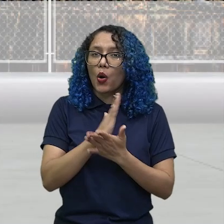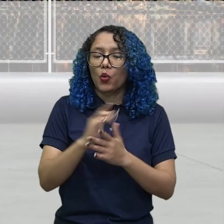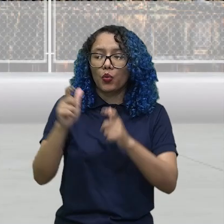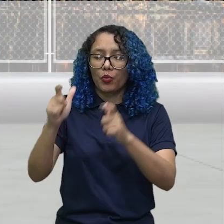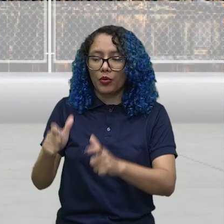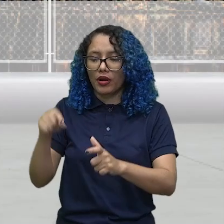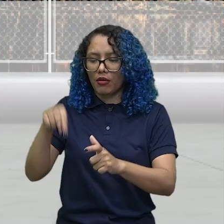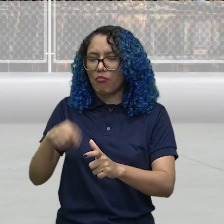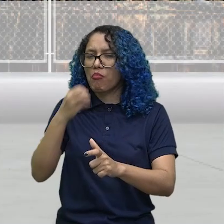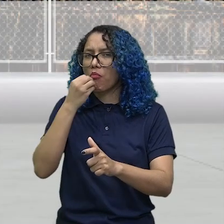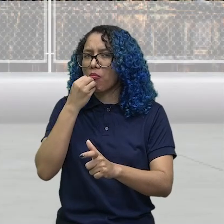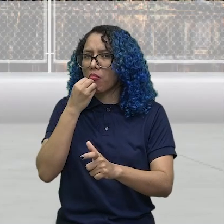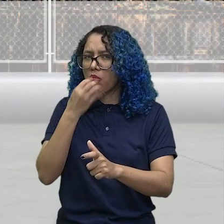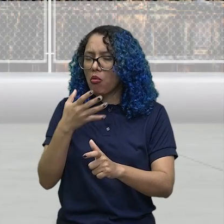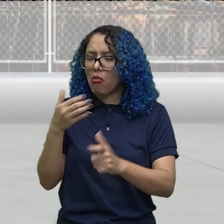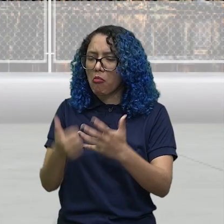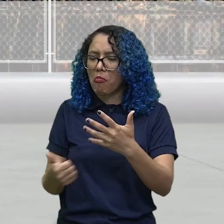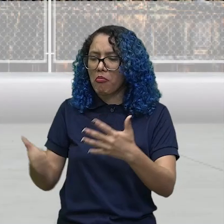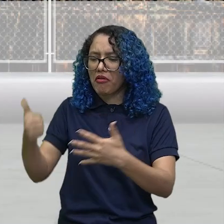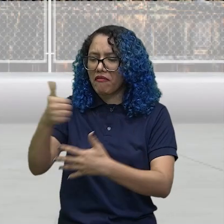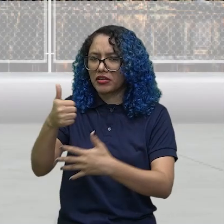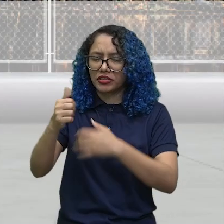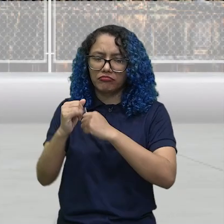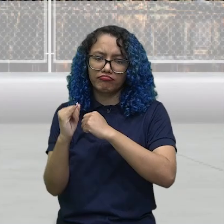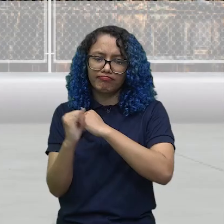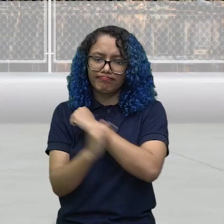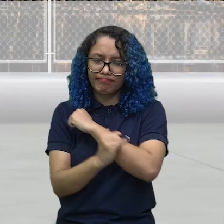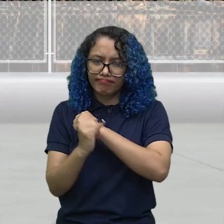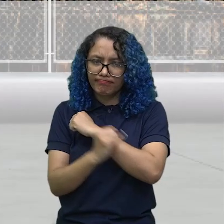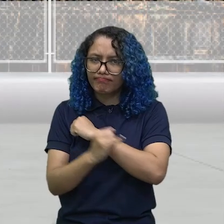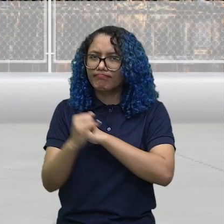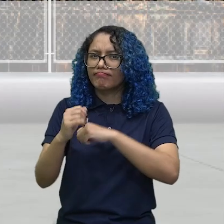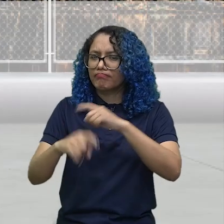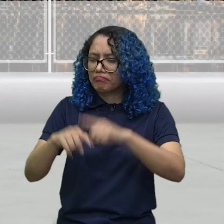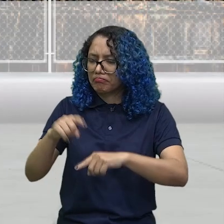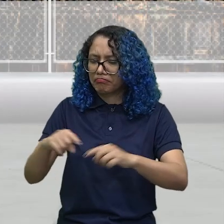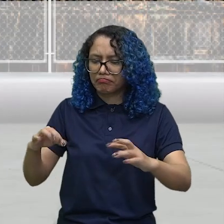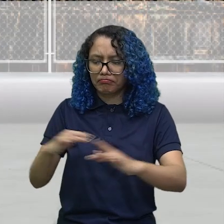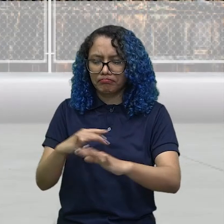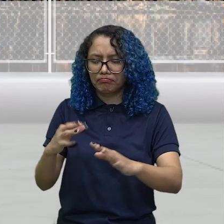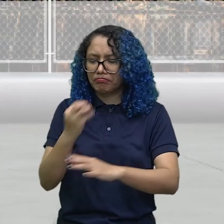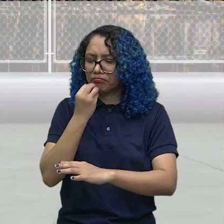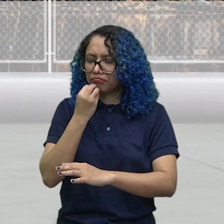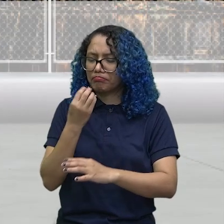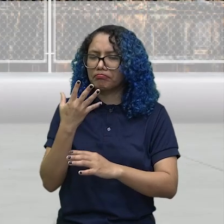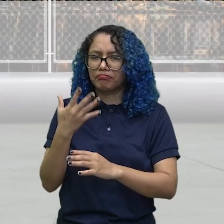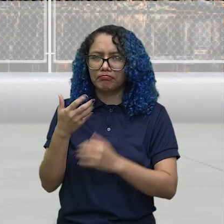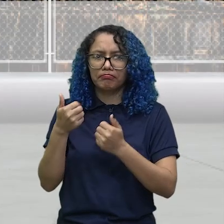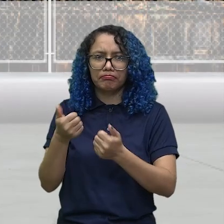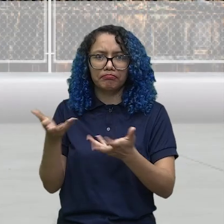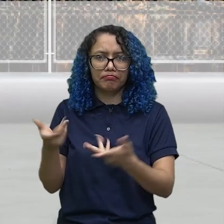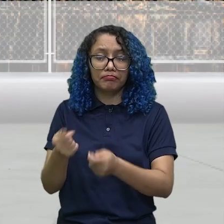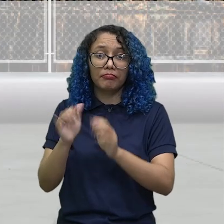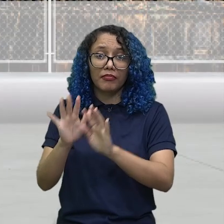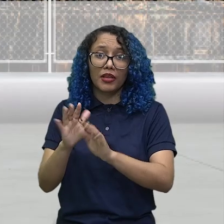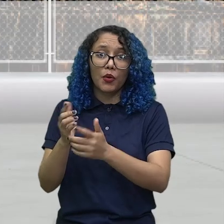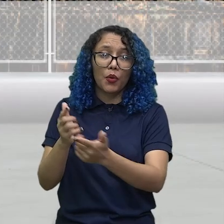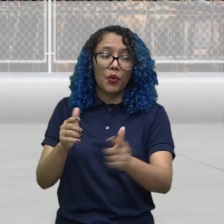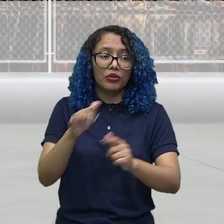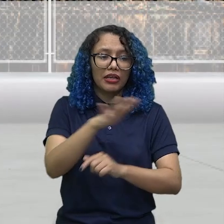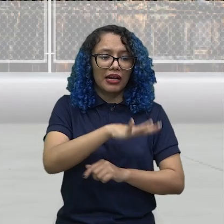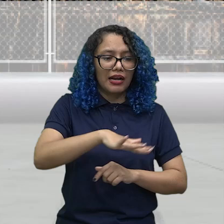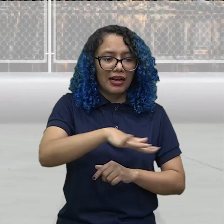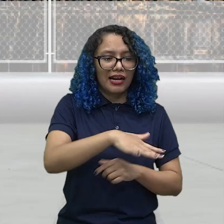bairros privilegiados com boa infraestrutura e equipamentos urbanos e outras regiões da